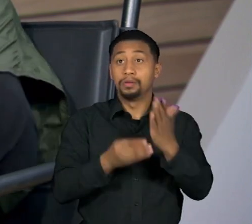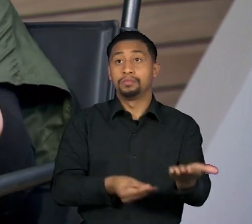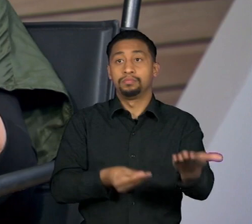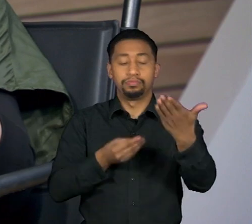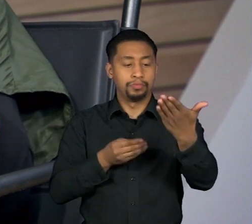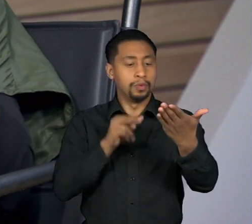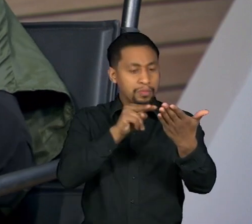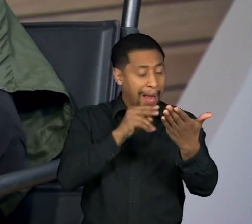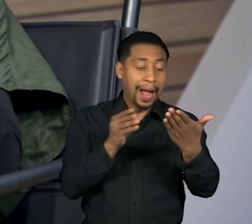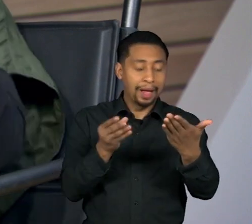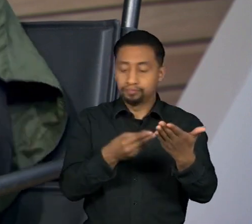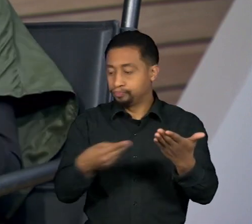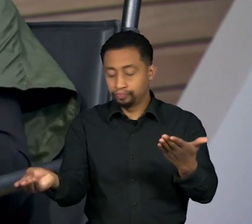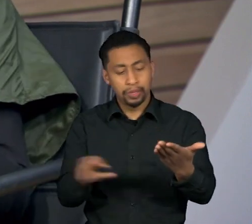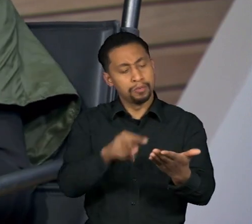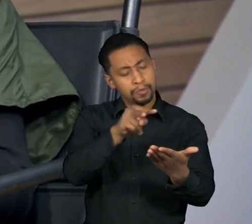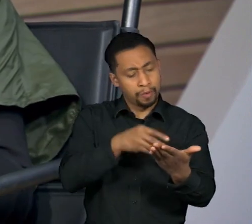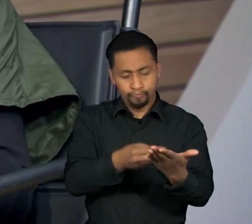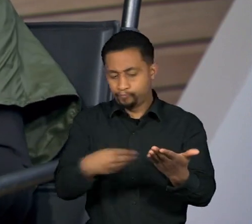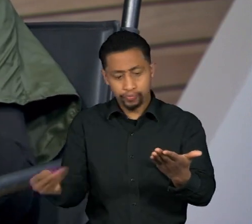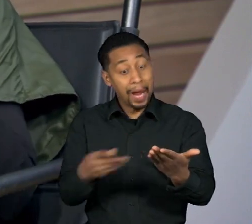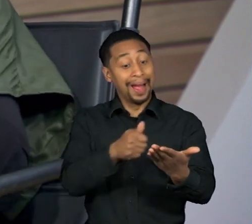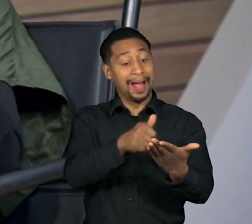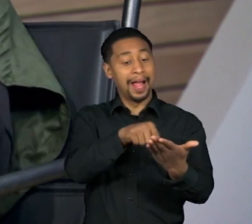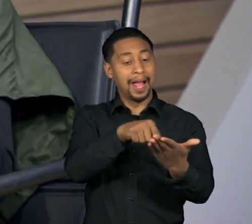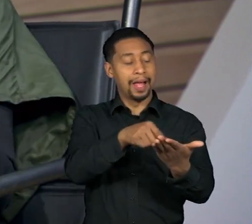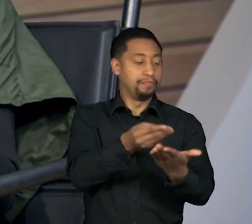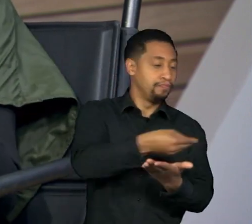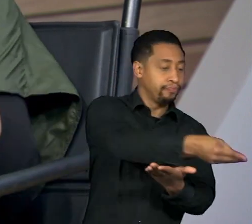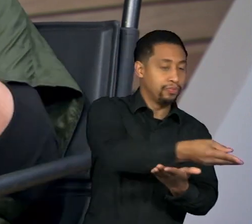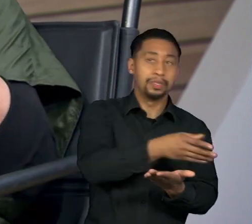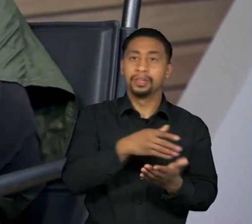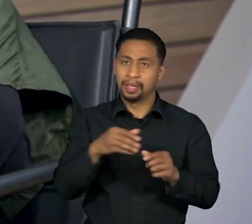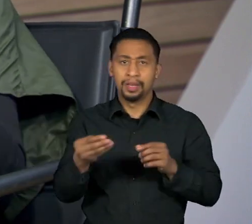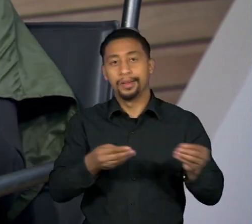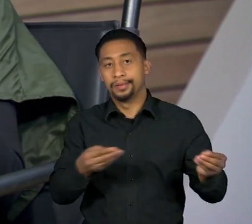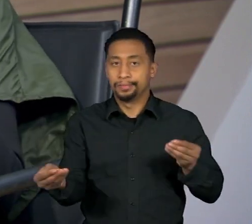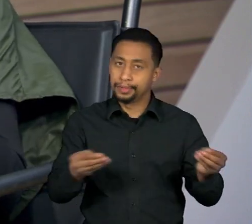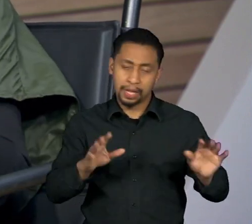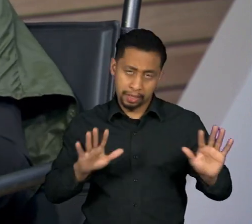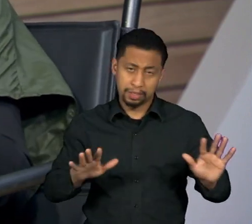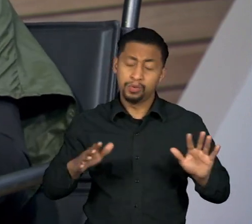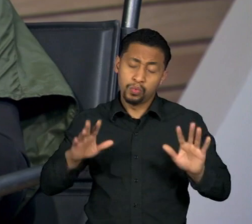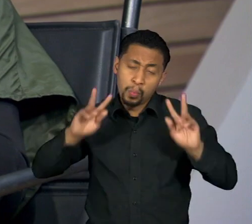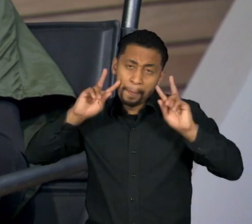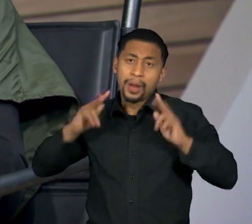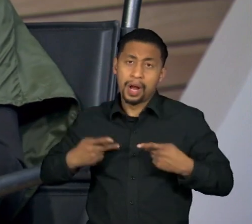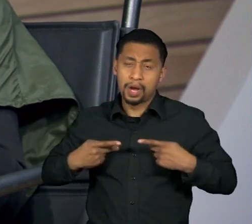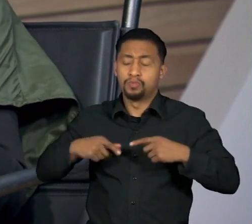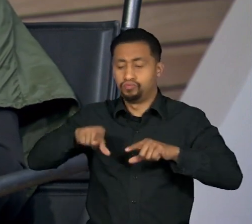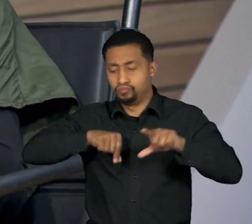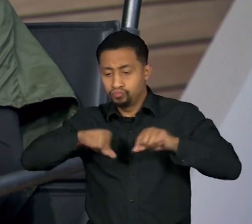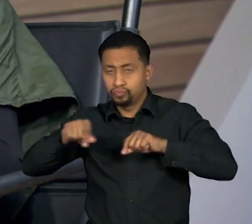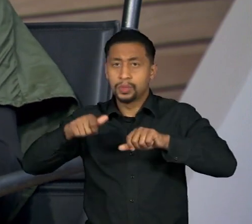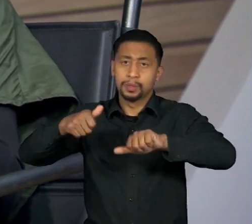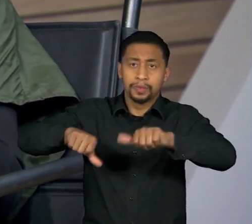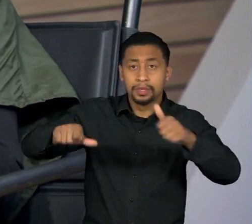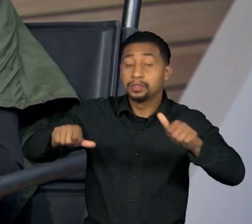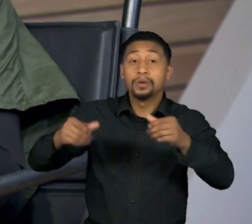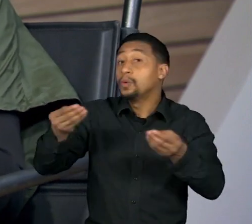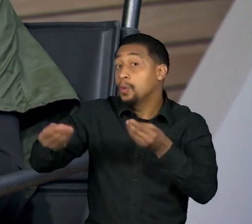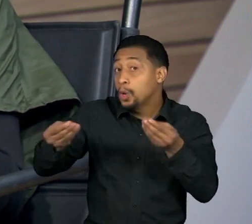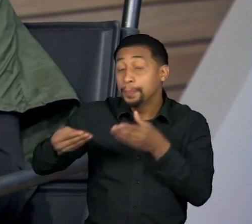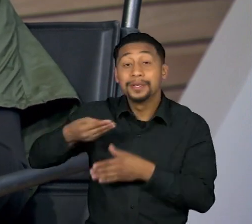mais preconceituoso do que o ser humano, porque nós tomamos decisão, nós fazemos avaliação com base na nossa experiência,